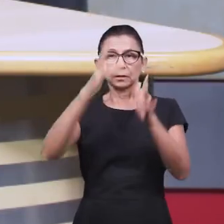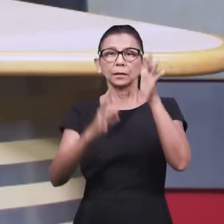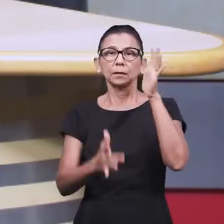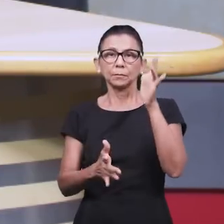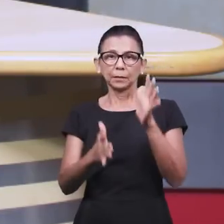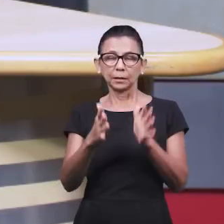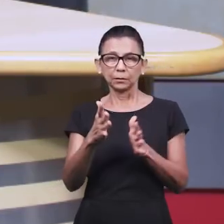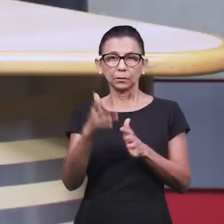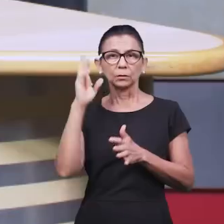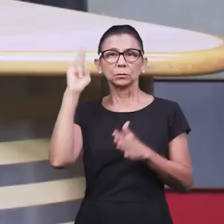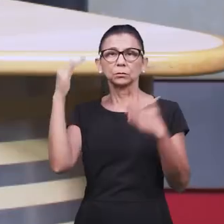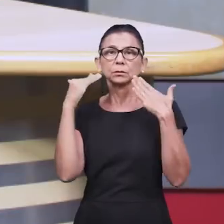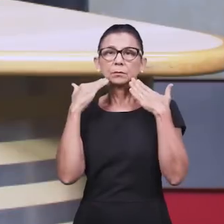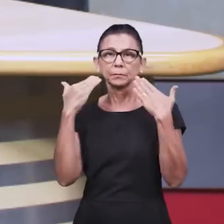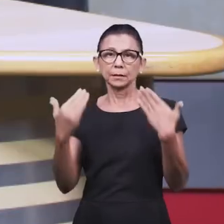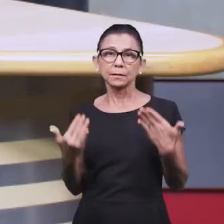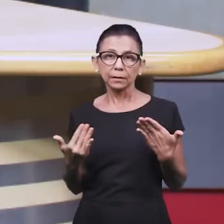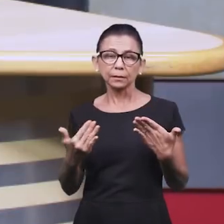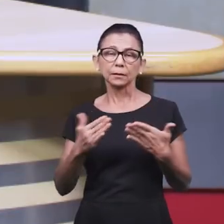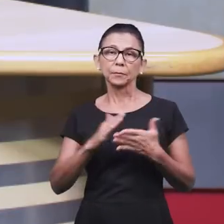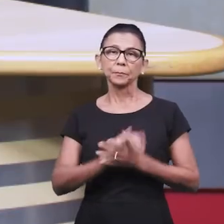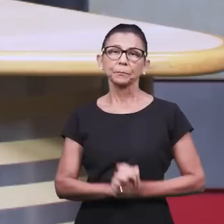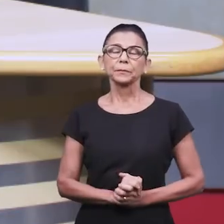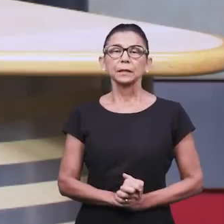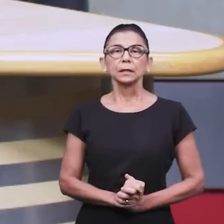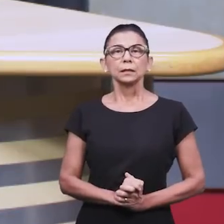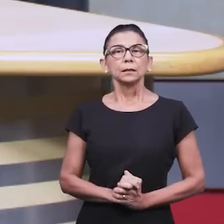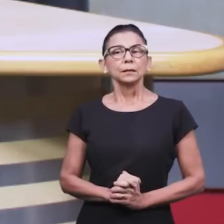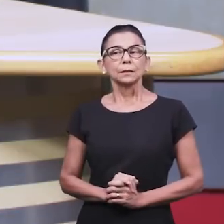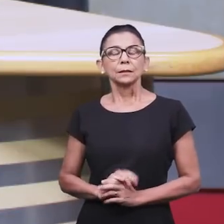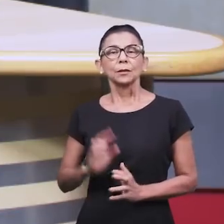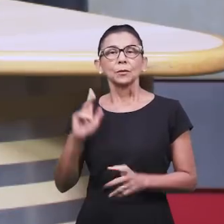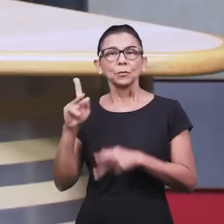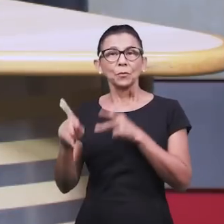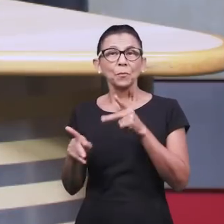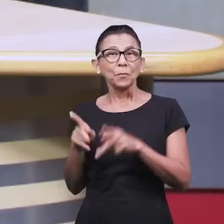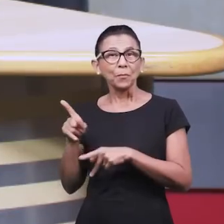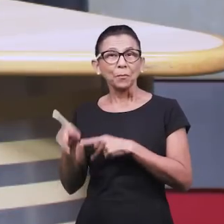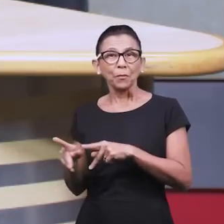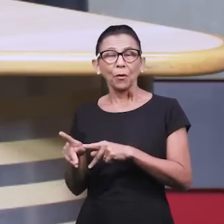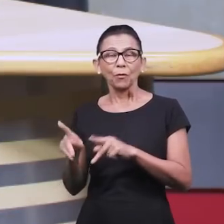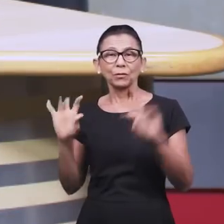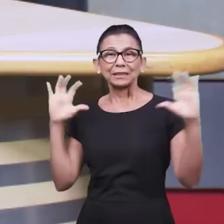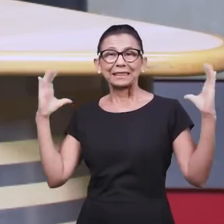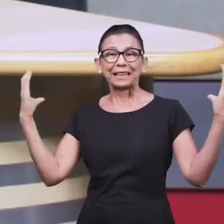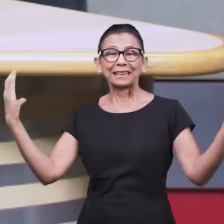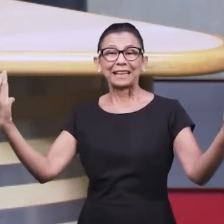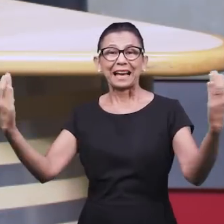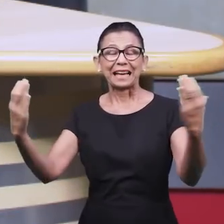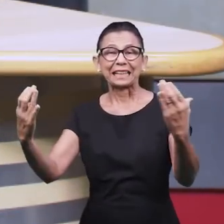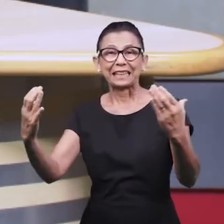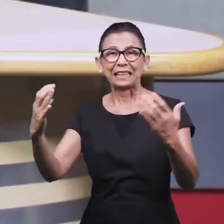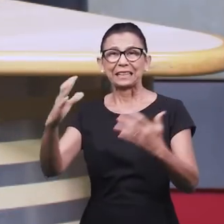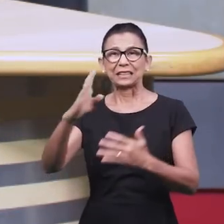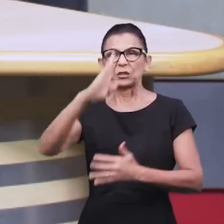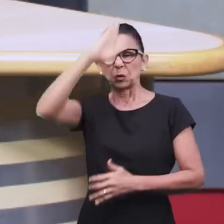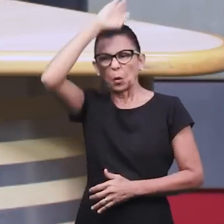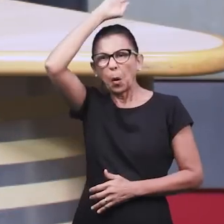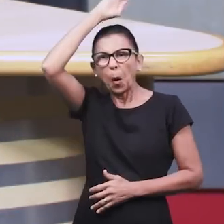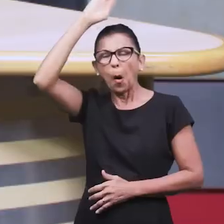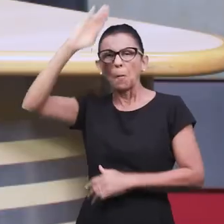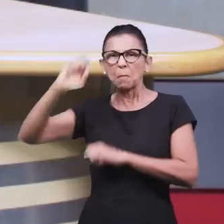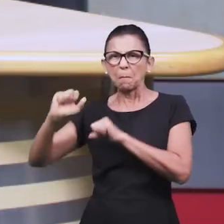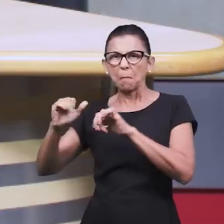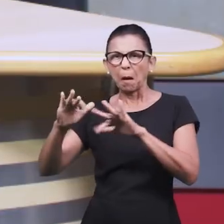Então, a fé daquele povo que morria nas arenas, aquele povo não viu Jesus. Não teve contato pessoal, físico com